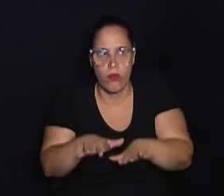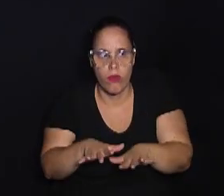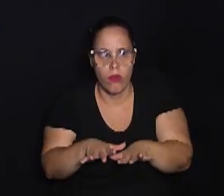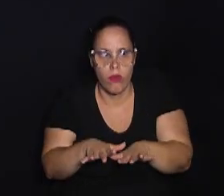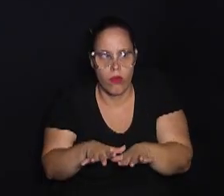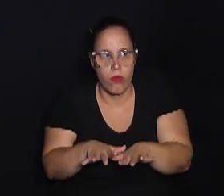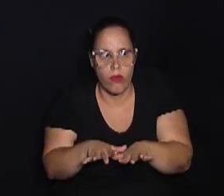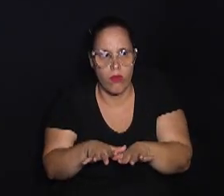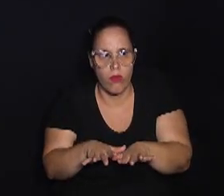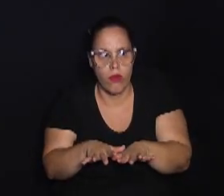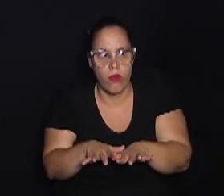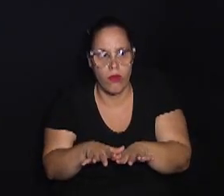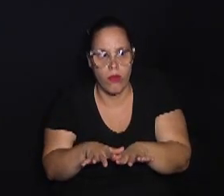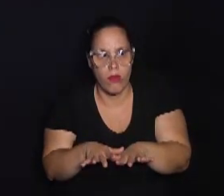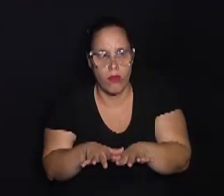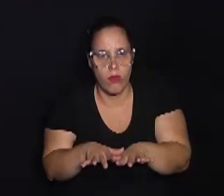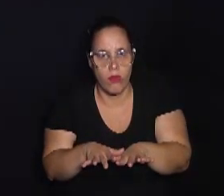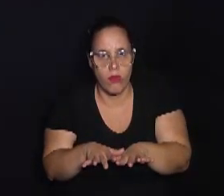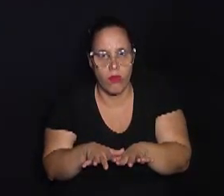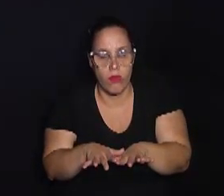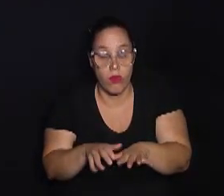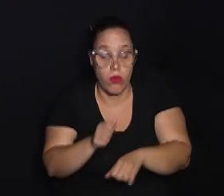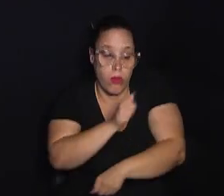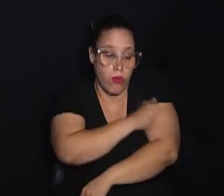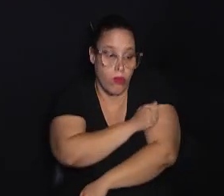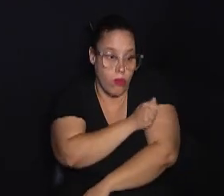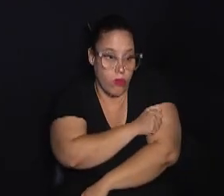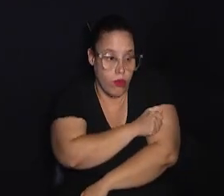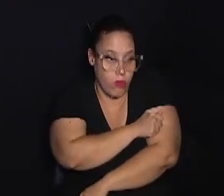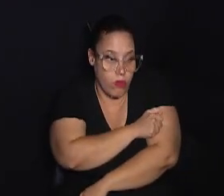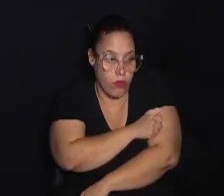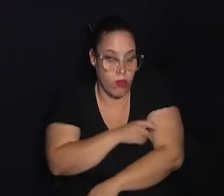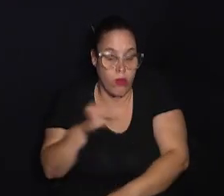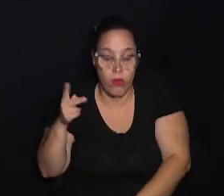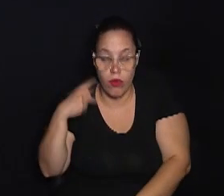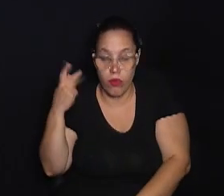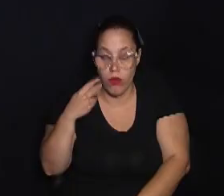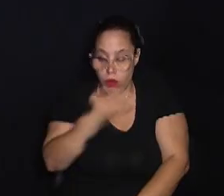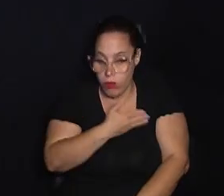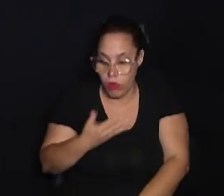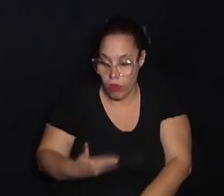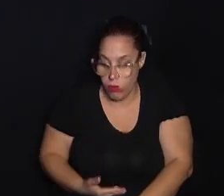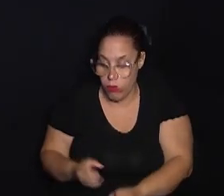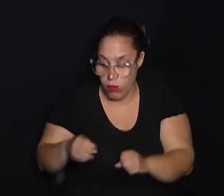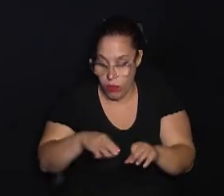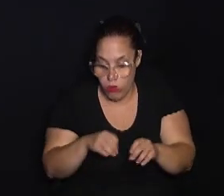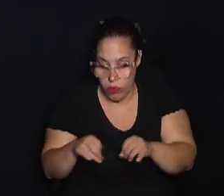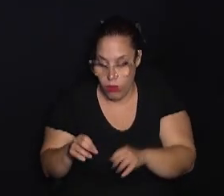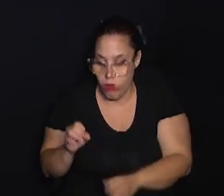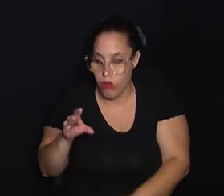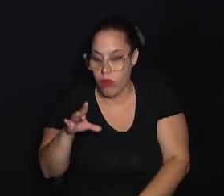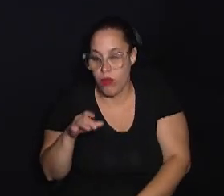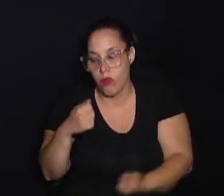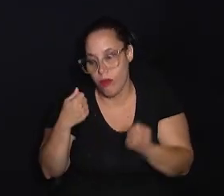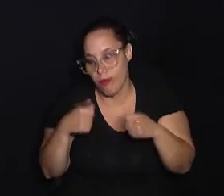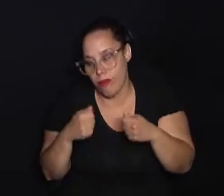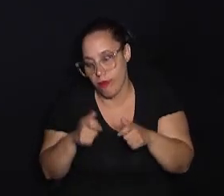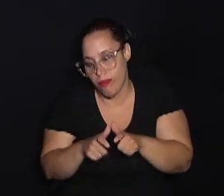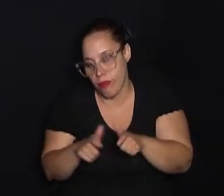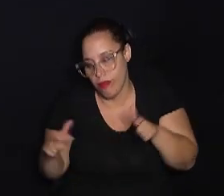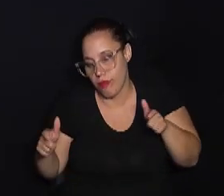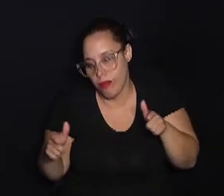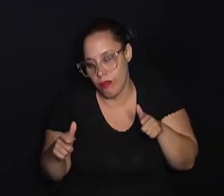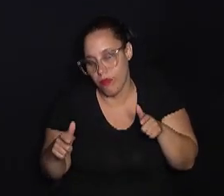alunos, né, no processo, na política pública de educação, só que a gente precisa ampliar